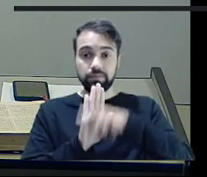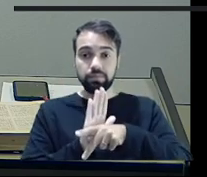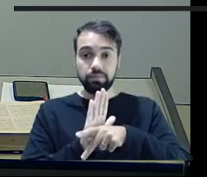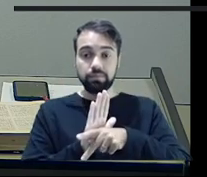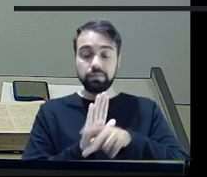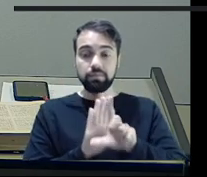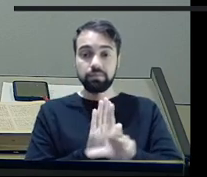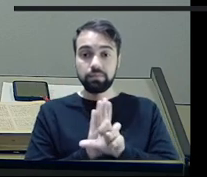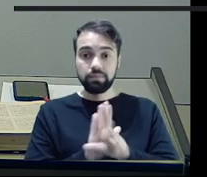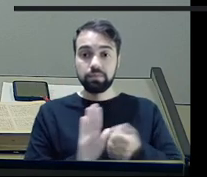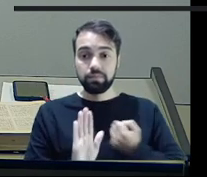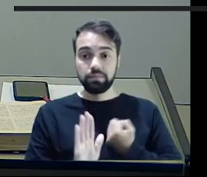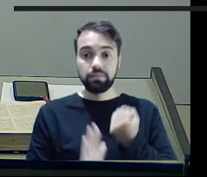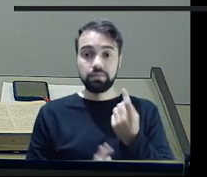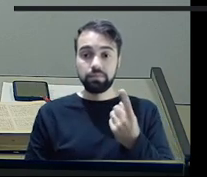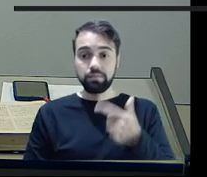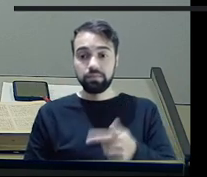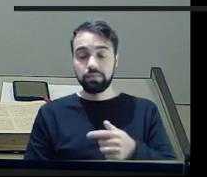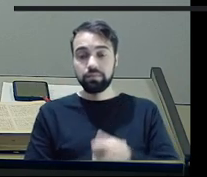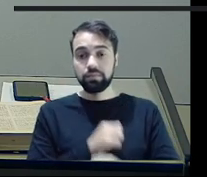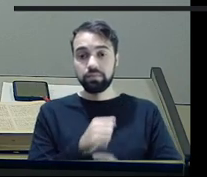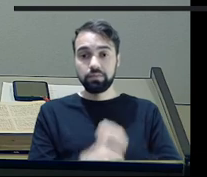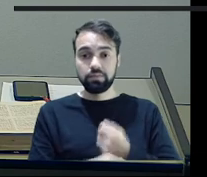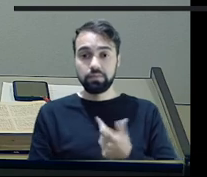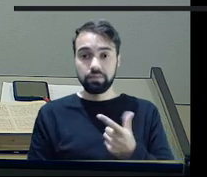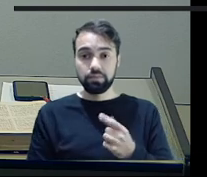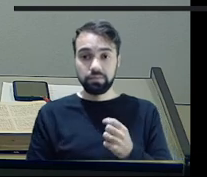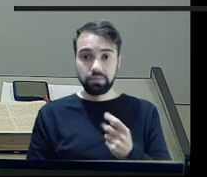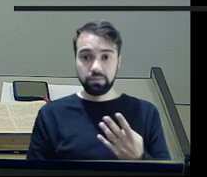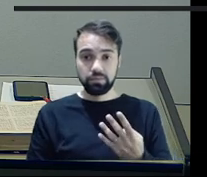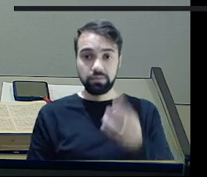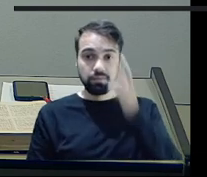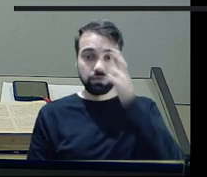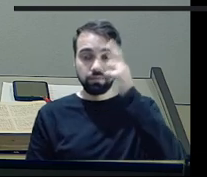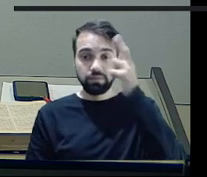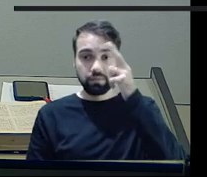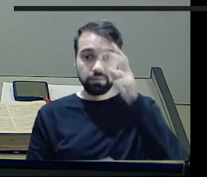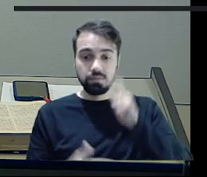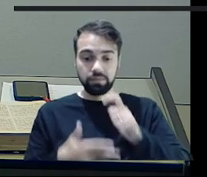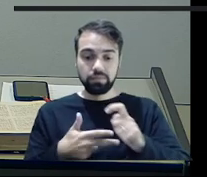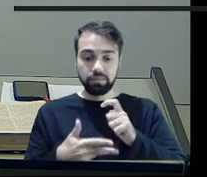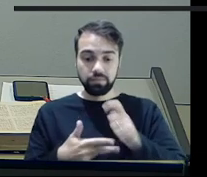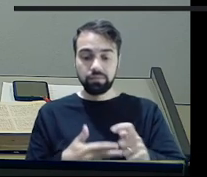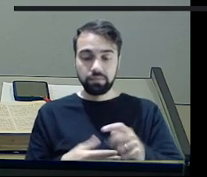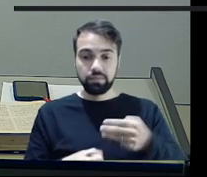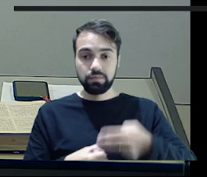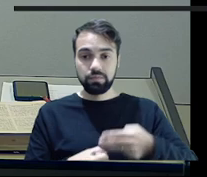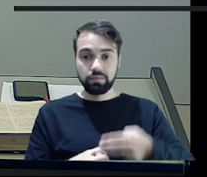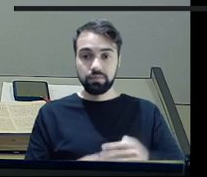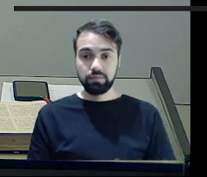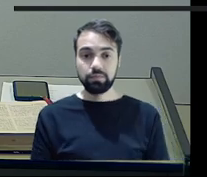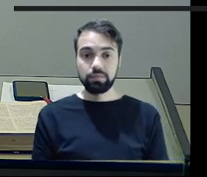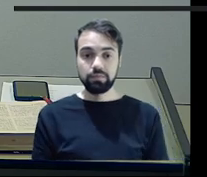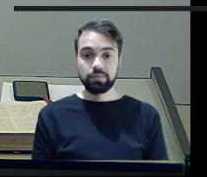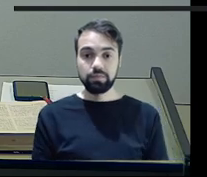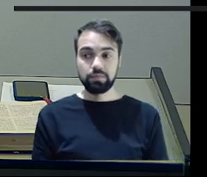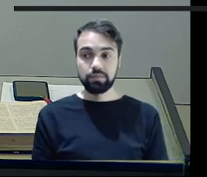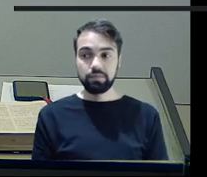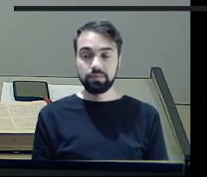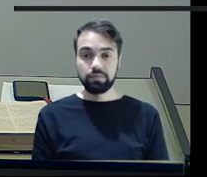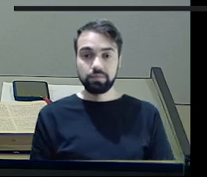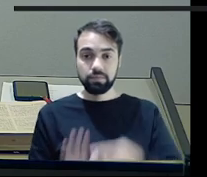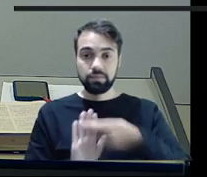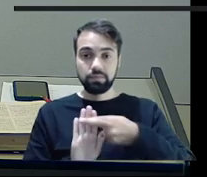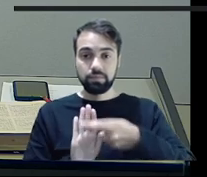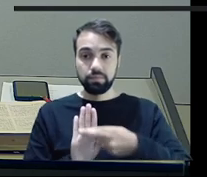número 17 de 2024, de autoria do Executivo Municipal, que regulamenta o cargo